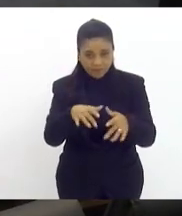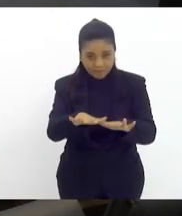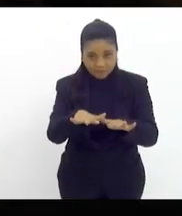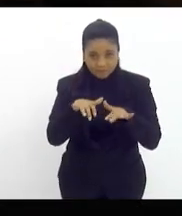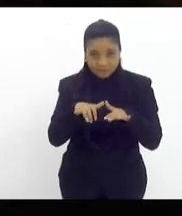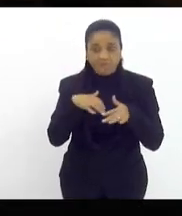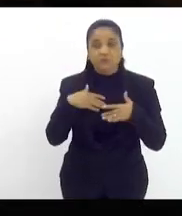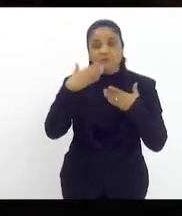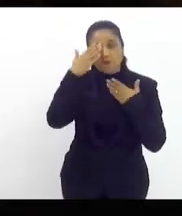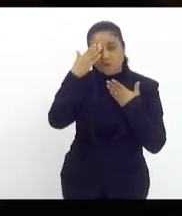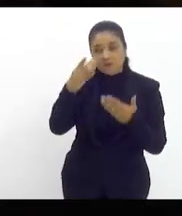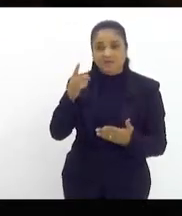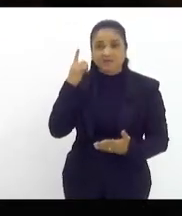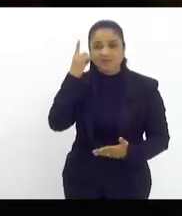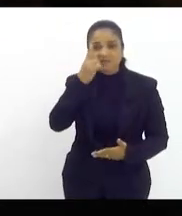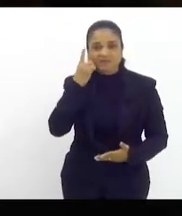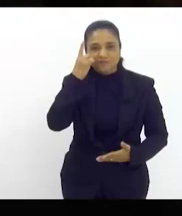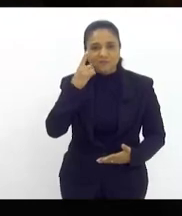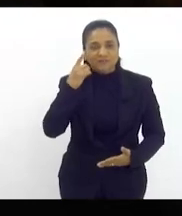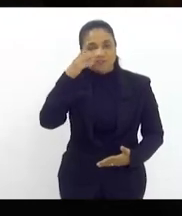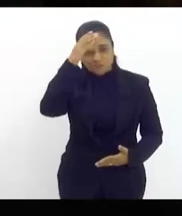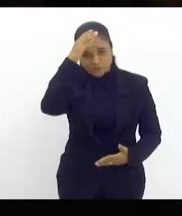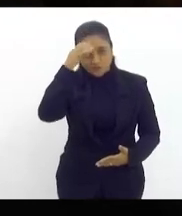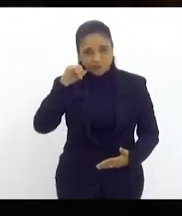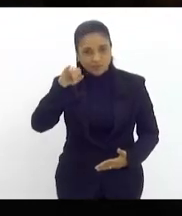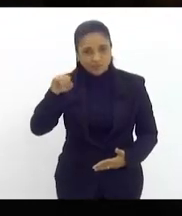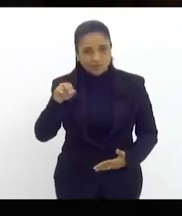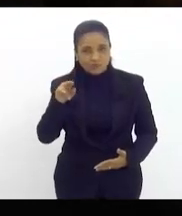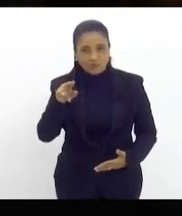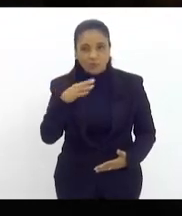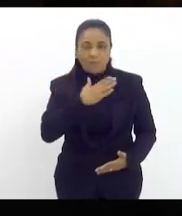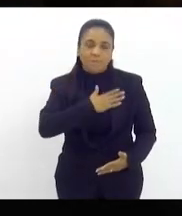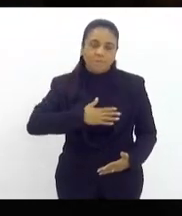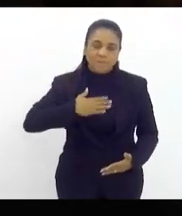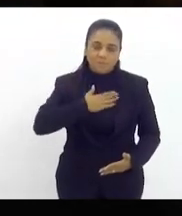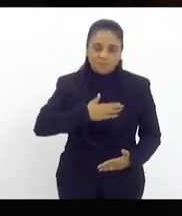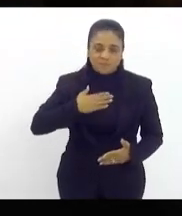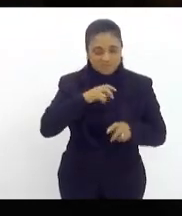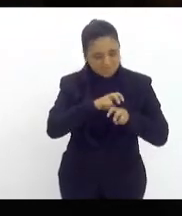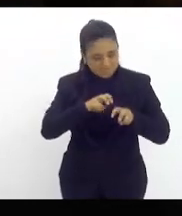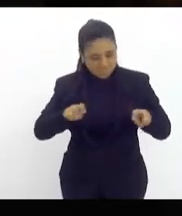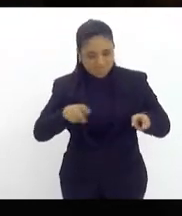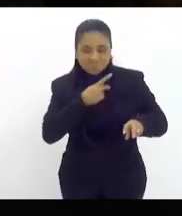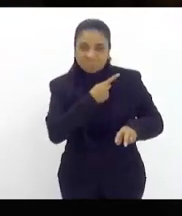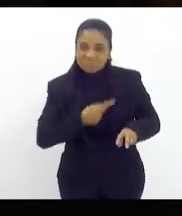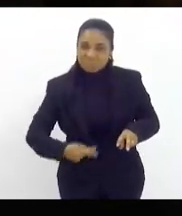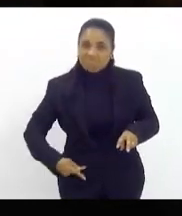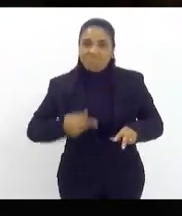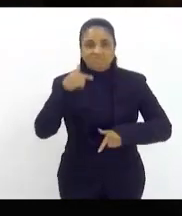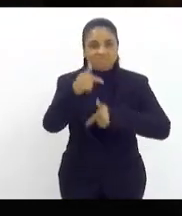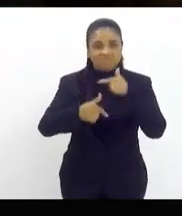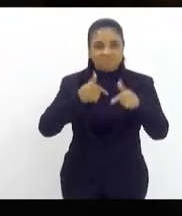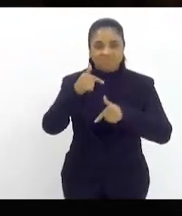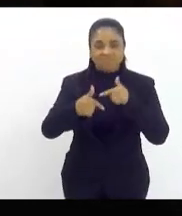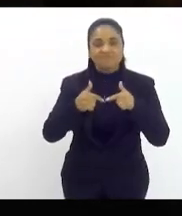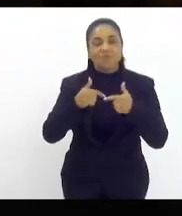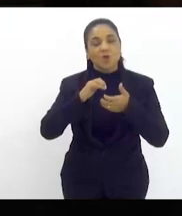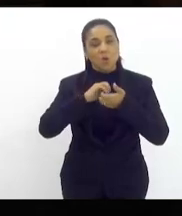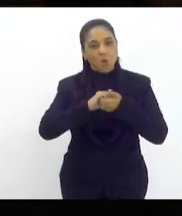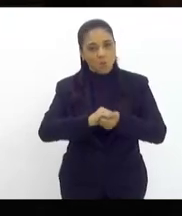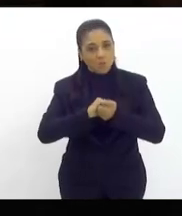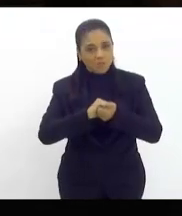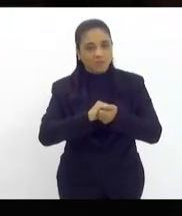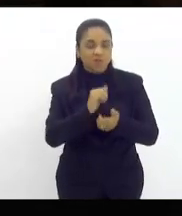muito obrigada deputada Tia Ju sempre um prazer vê-la presidir nos trabalhos quero aqui cumprimentar